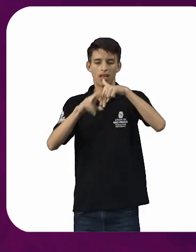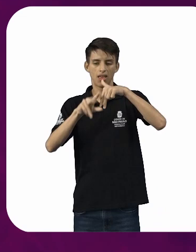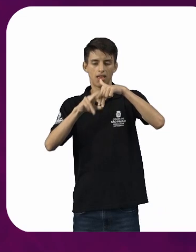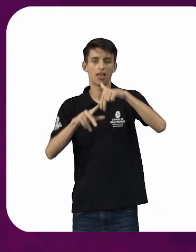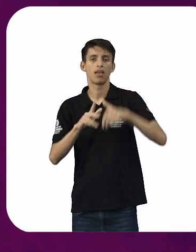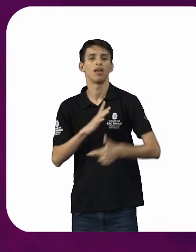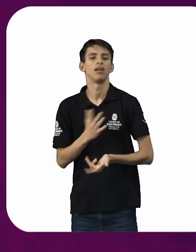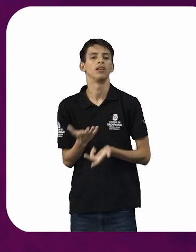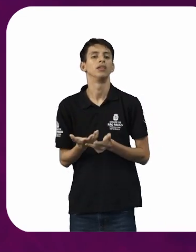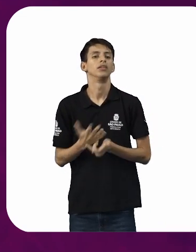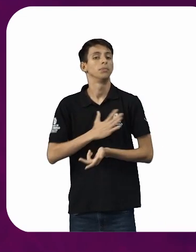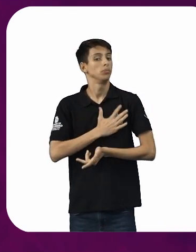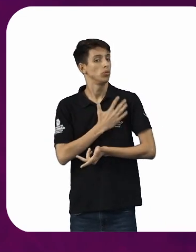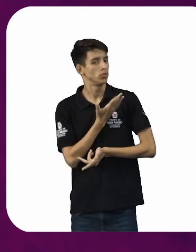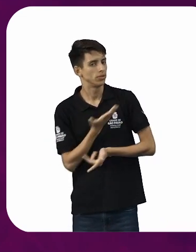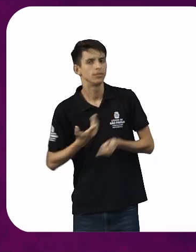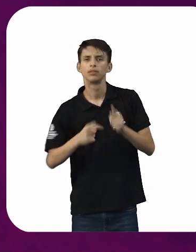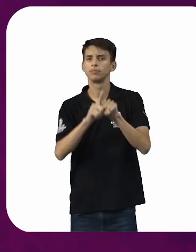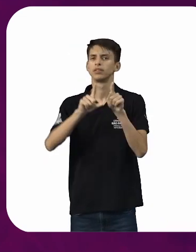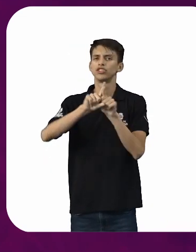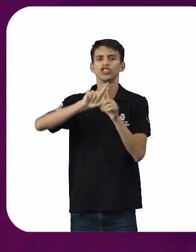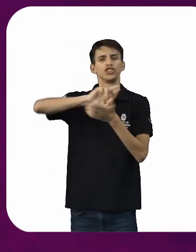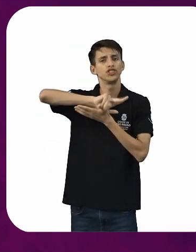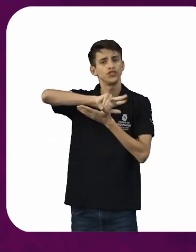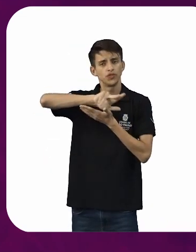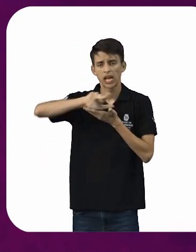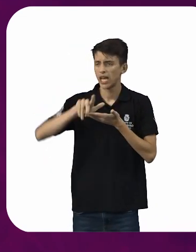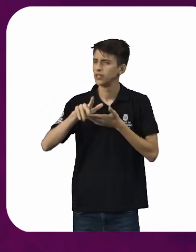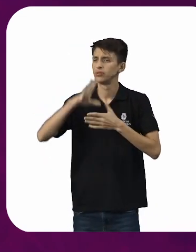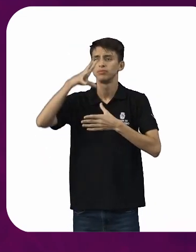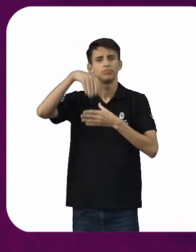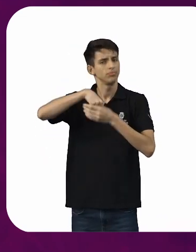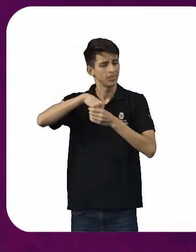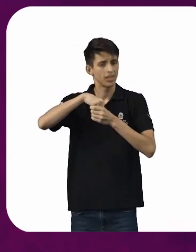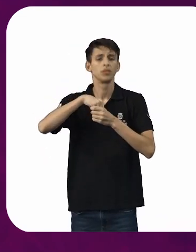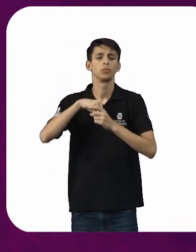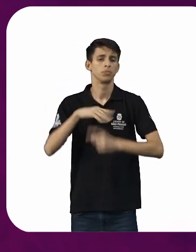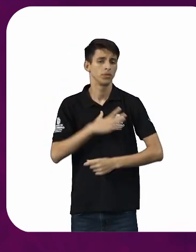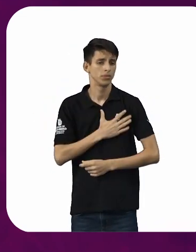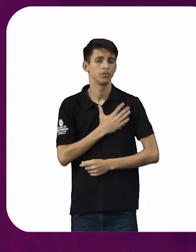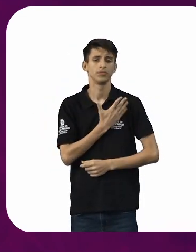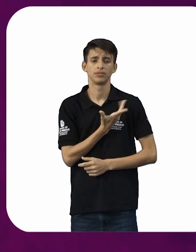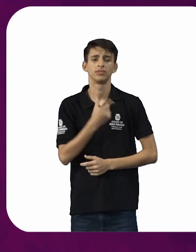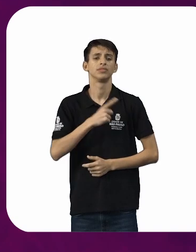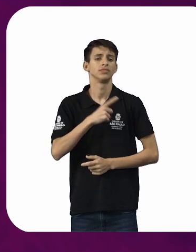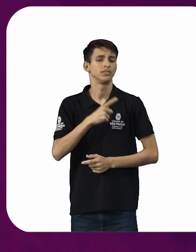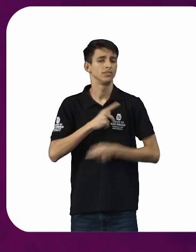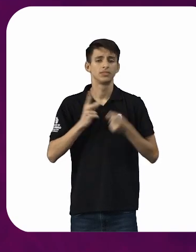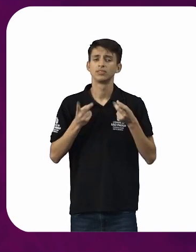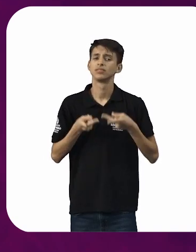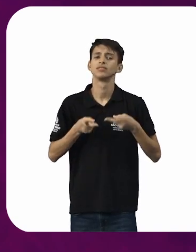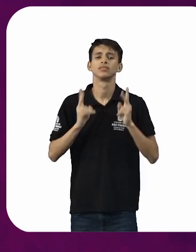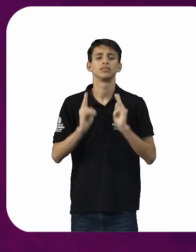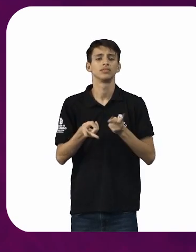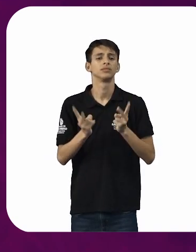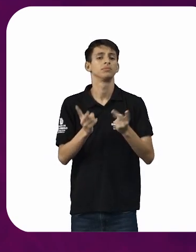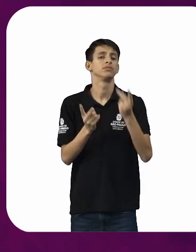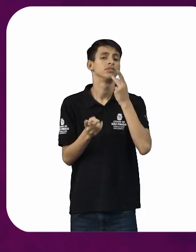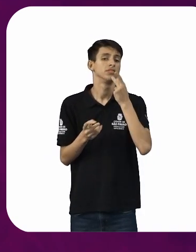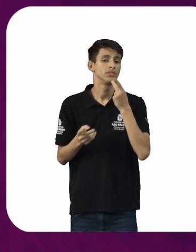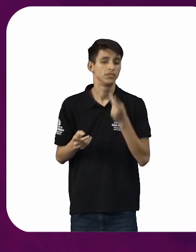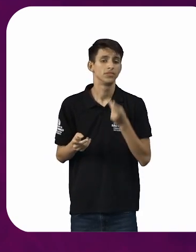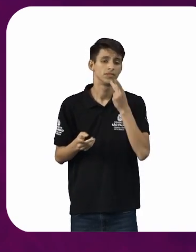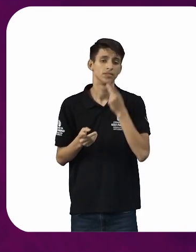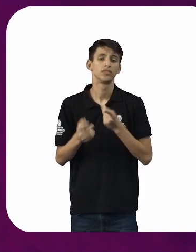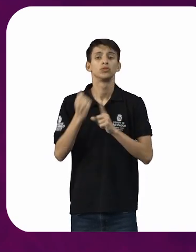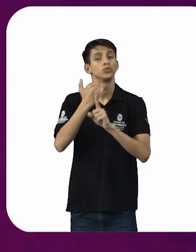etarismo, capacitismo, diversas formas de discriminações que estão, né, que muitas vezes a gente... vou insistir sempre nisso, que naturalizado na